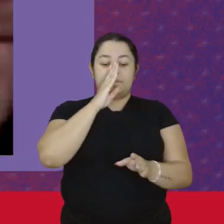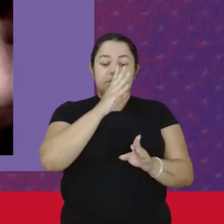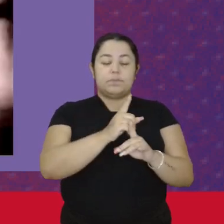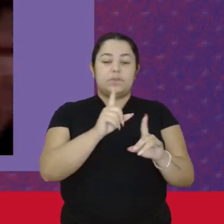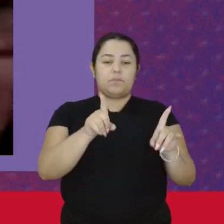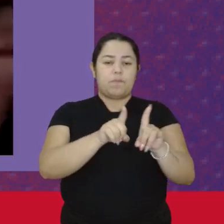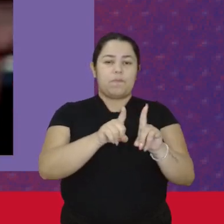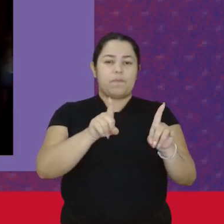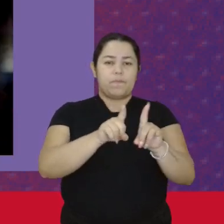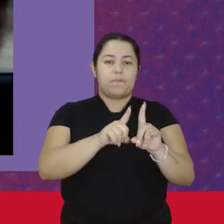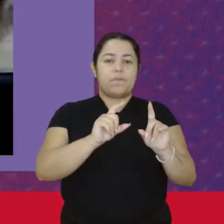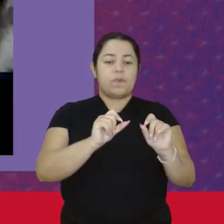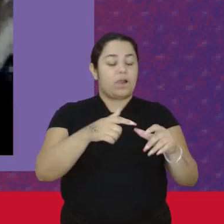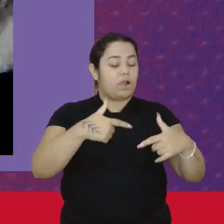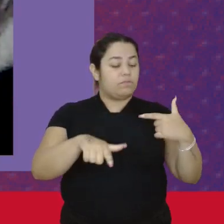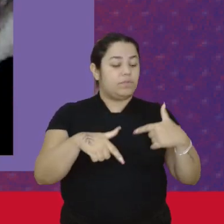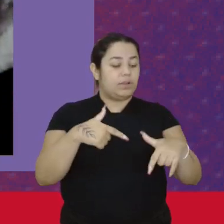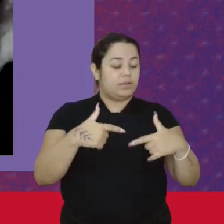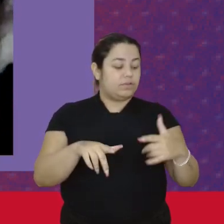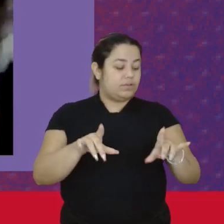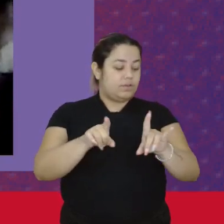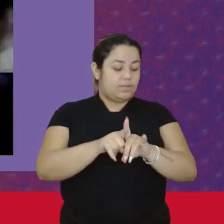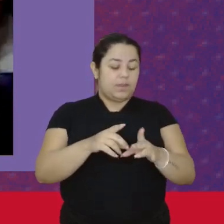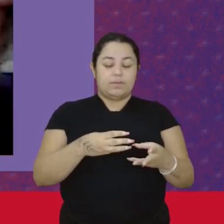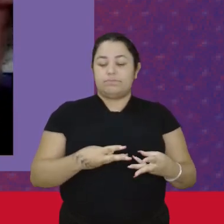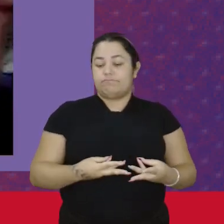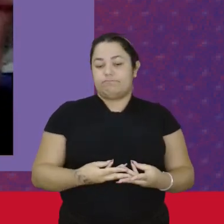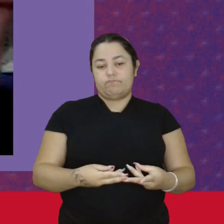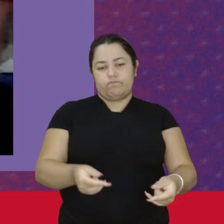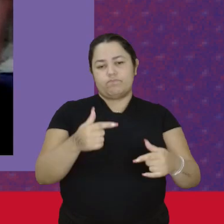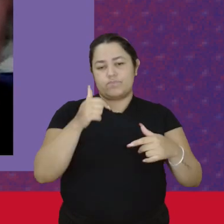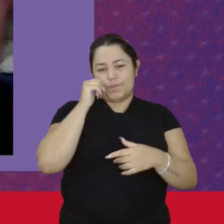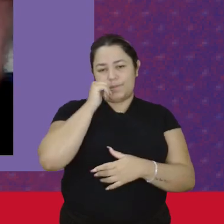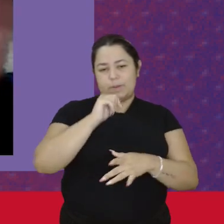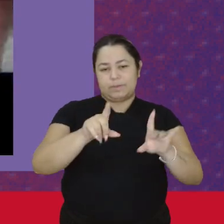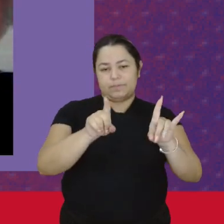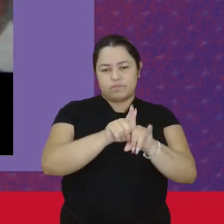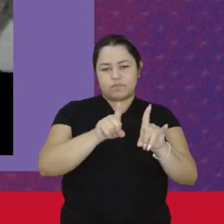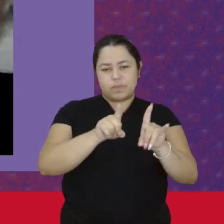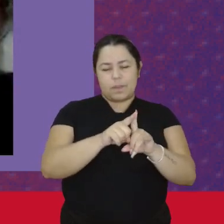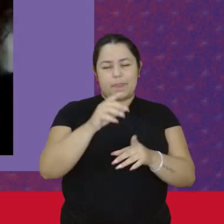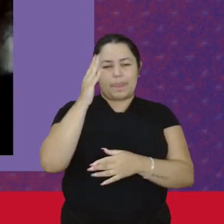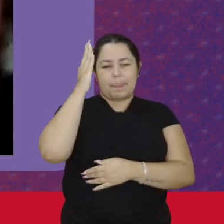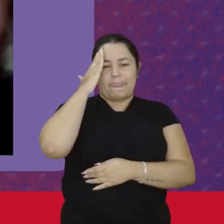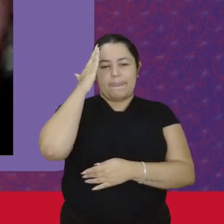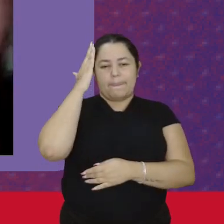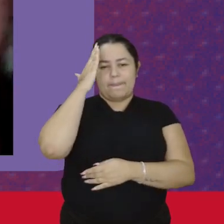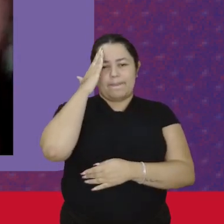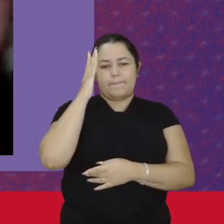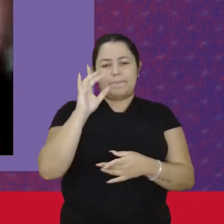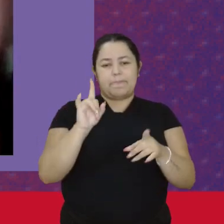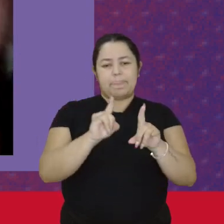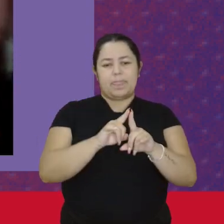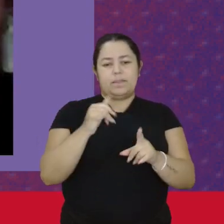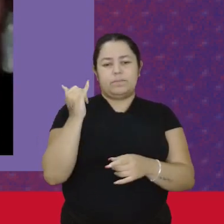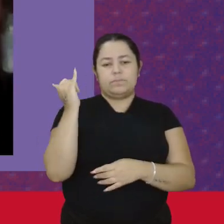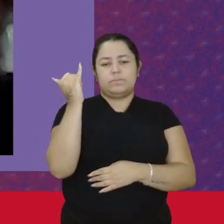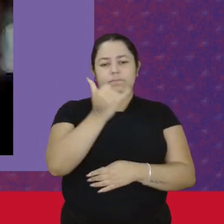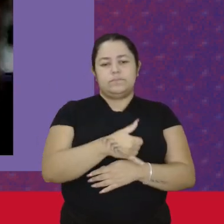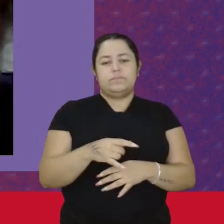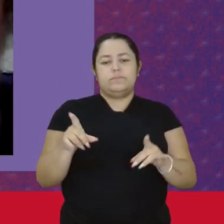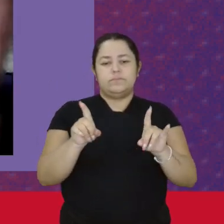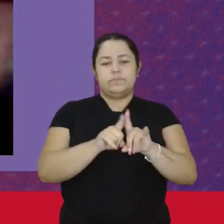nas mulheres trabalhadoras, a maioria eram mulheres que sabiam, como se dizia, eram as